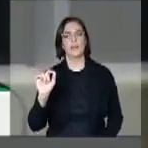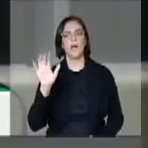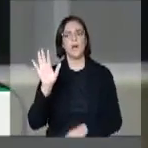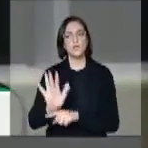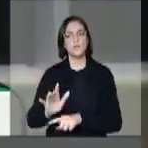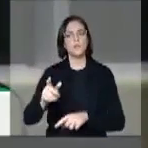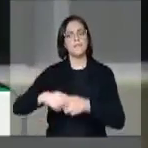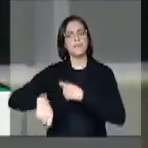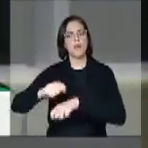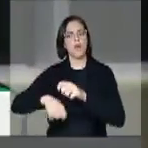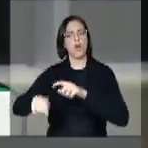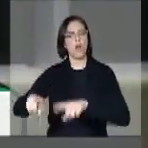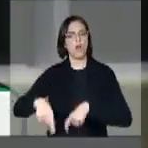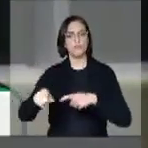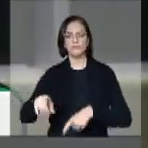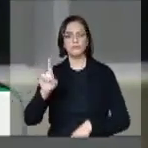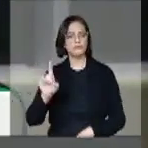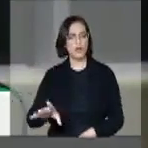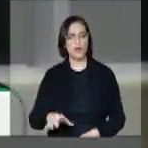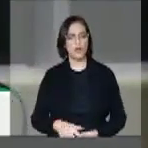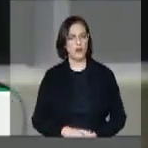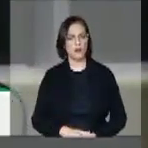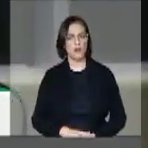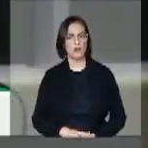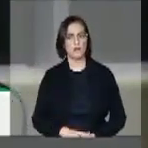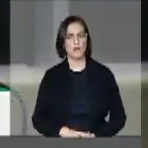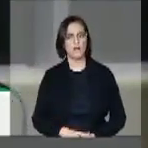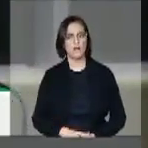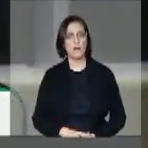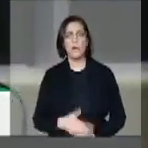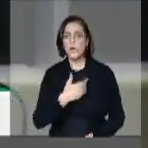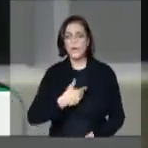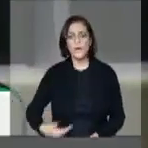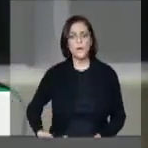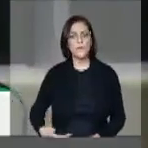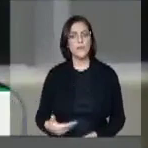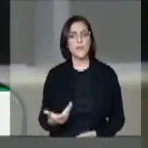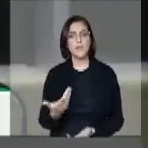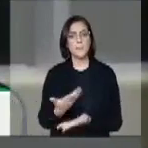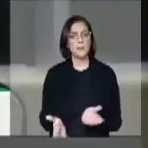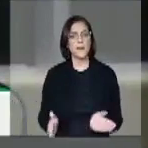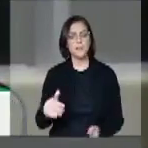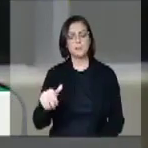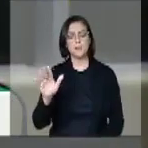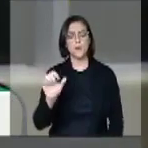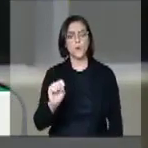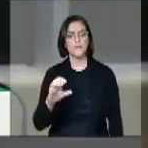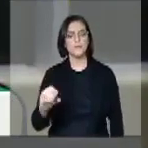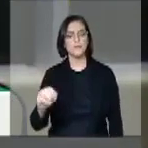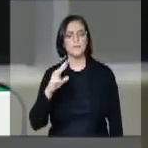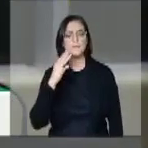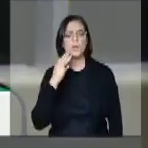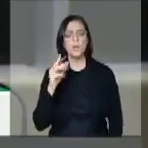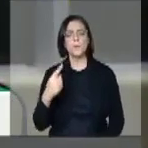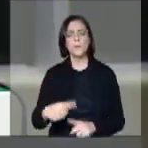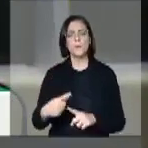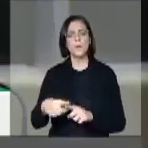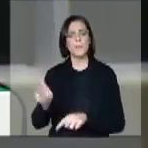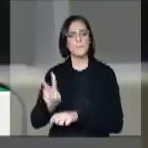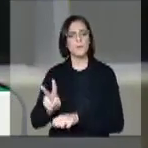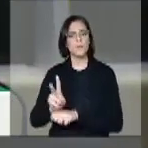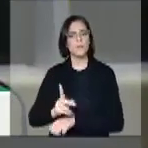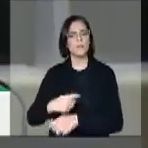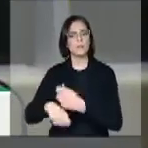isso, a própria proposta do governo faz com que o governo deixe de arrecadar mais de 80 milhões. Mas não pensa nos